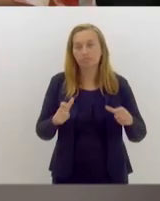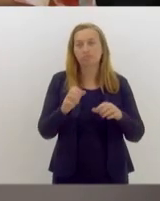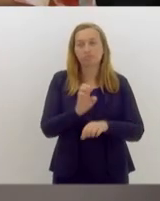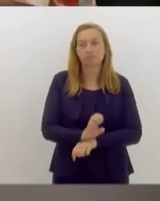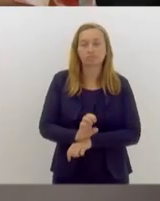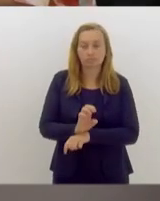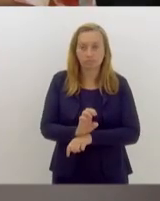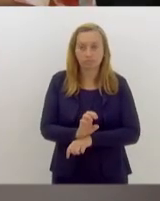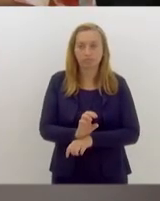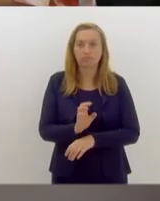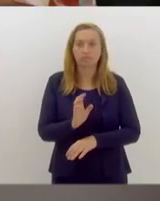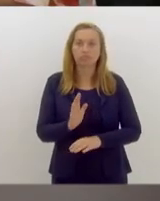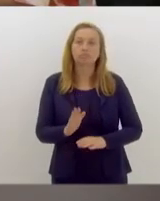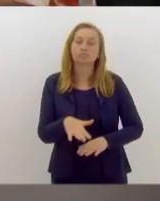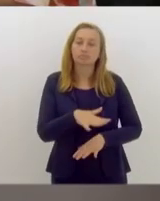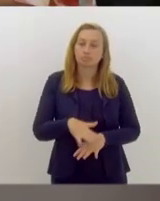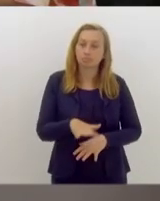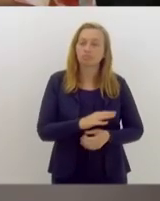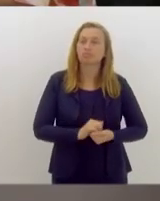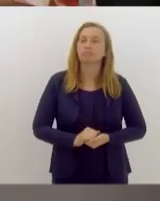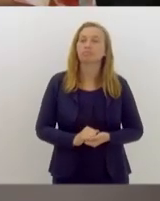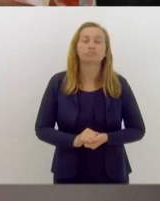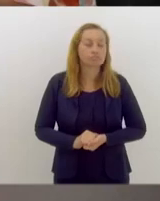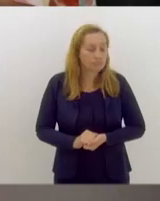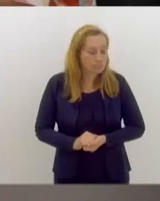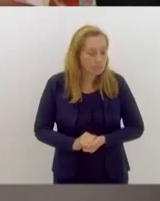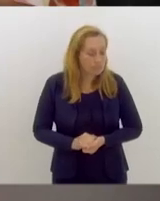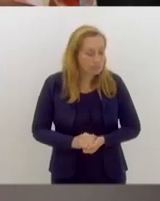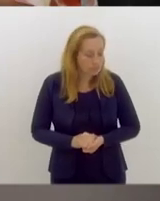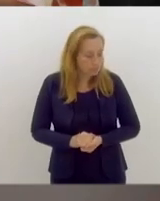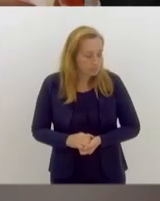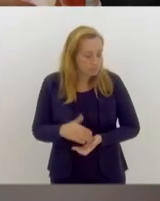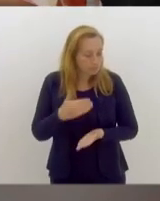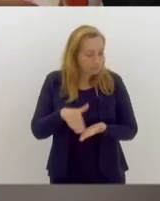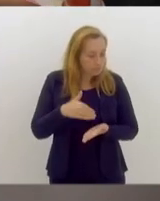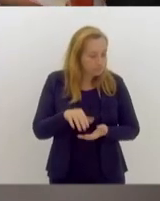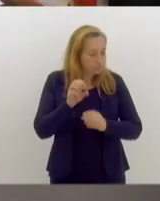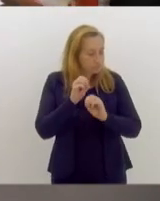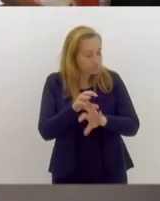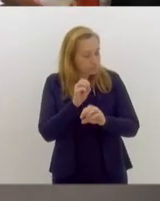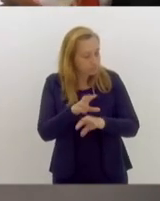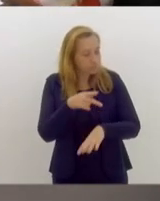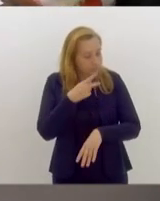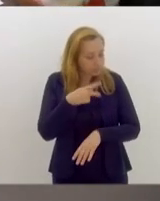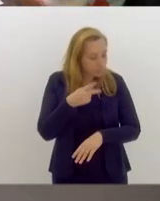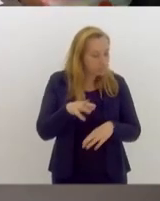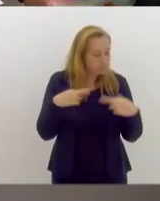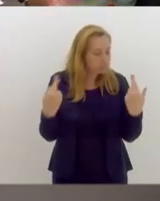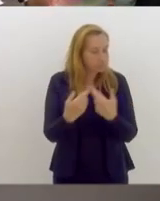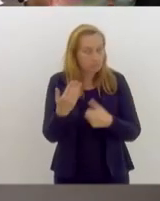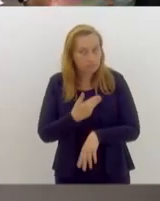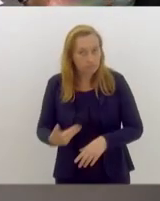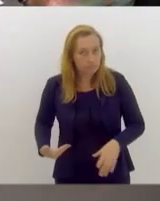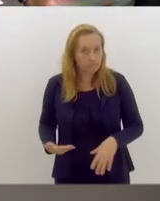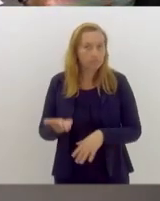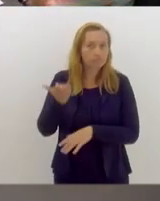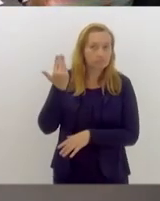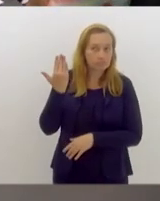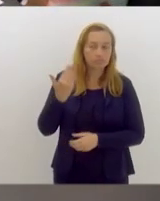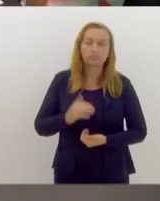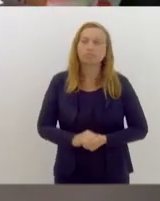que já foi afirmado, inclusive, aqui pela Secretaria de Educação em audiências